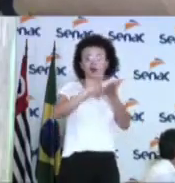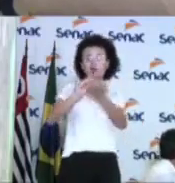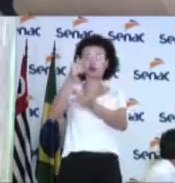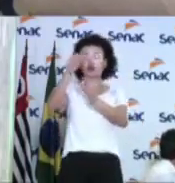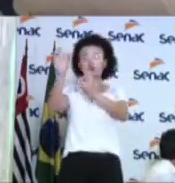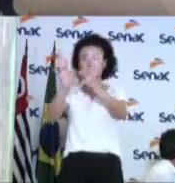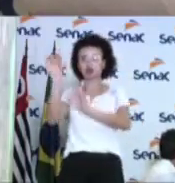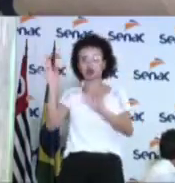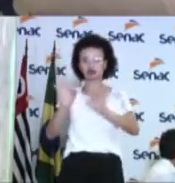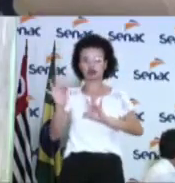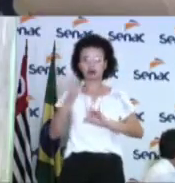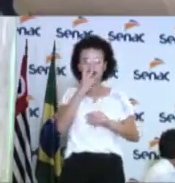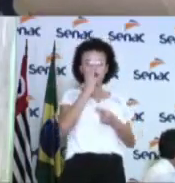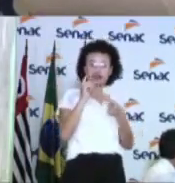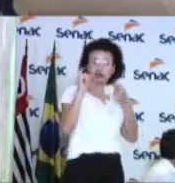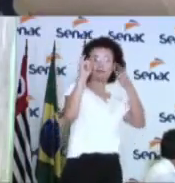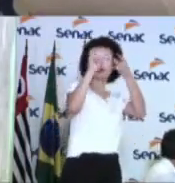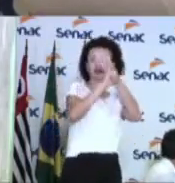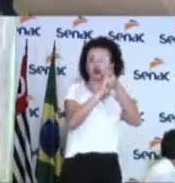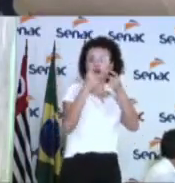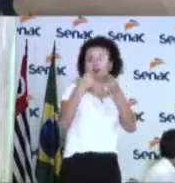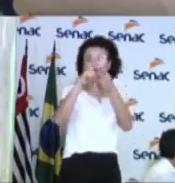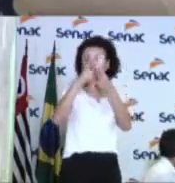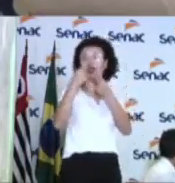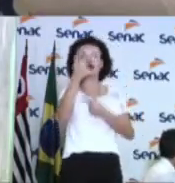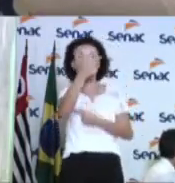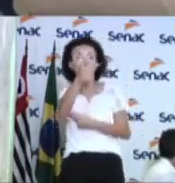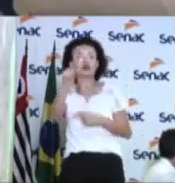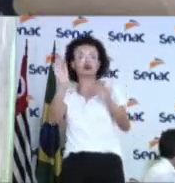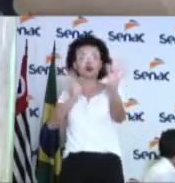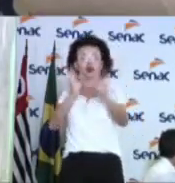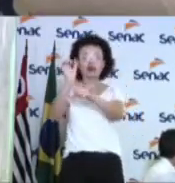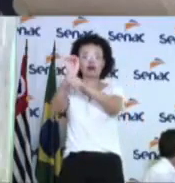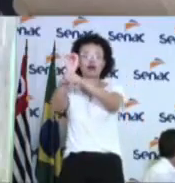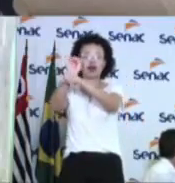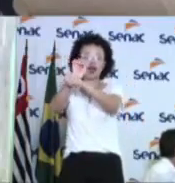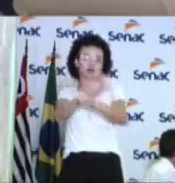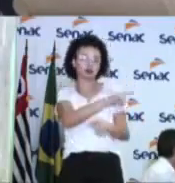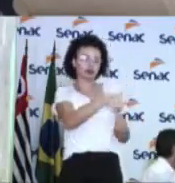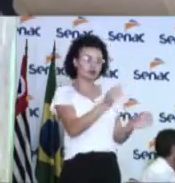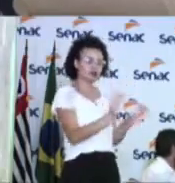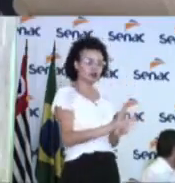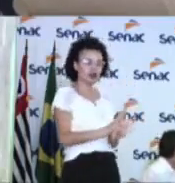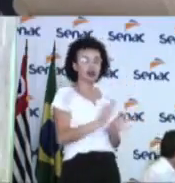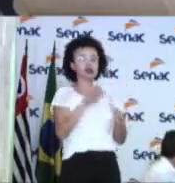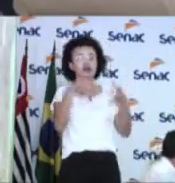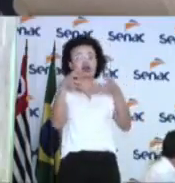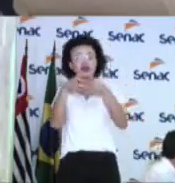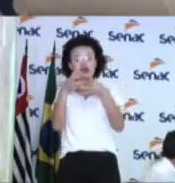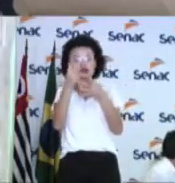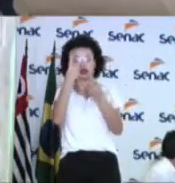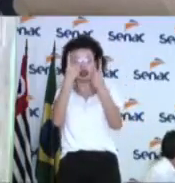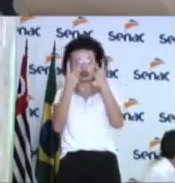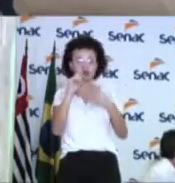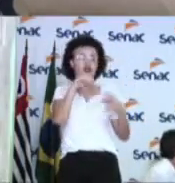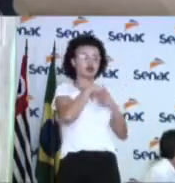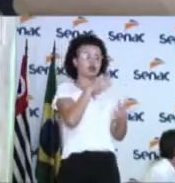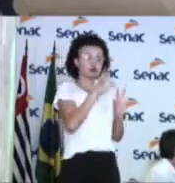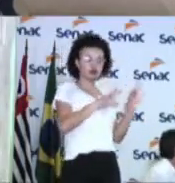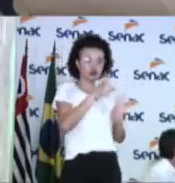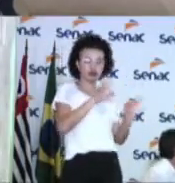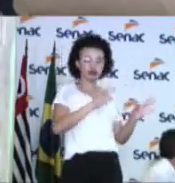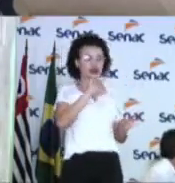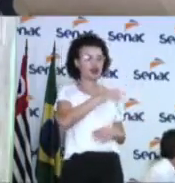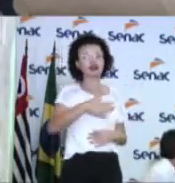pro resto andar. O resto dos outros trabalhos todos tem que andar, e isso aqui vai demandar. Então, o criativo que está ali naquele projeto, ele está